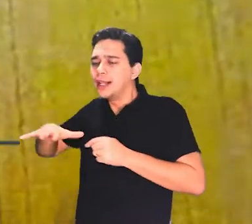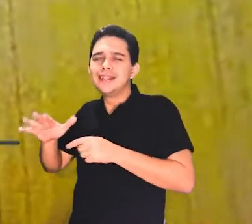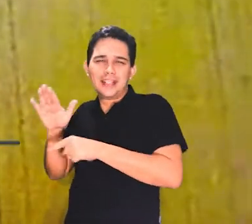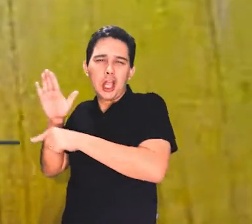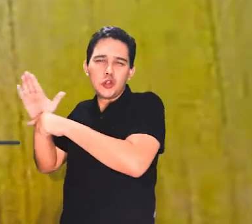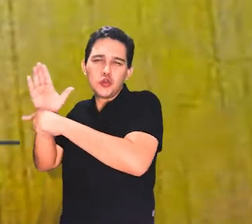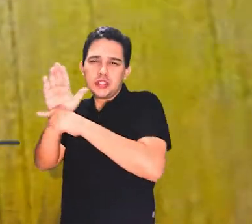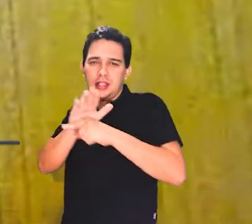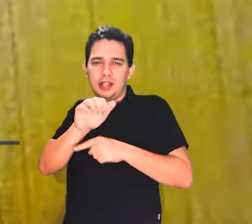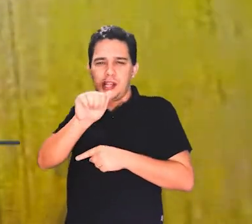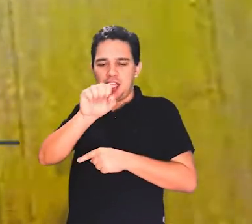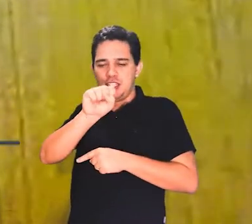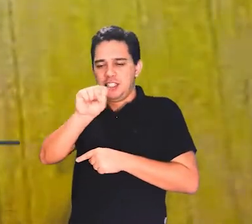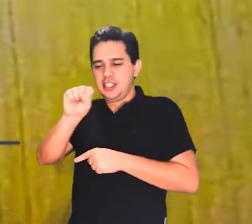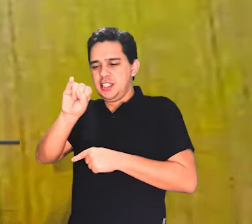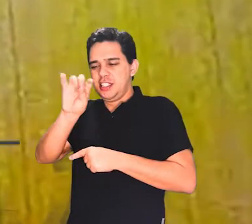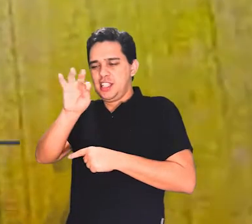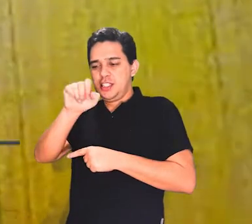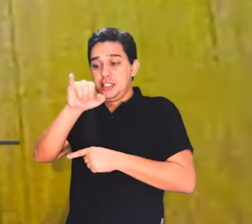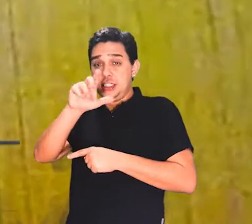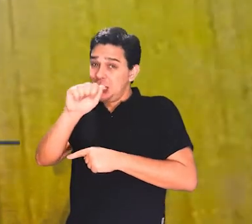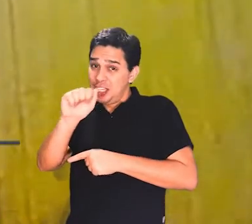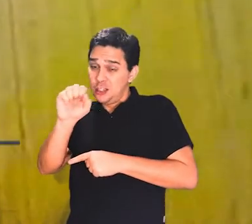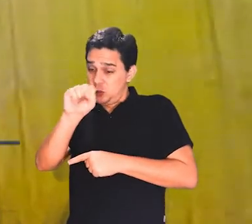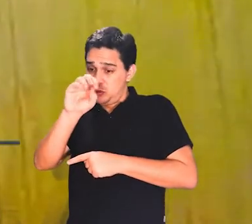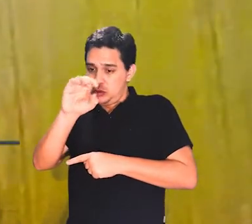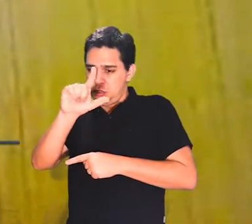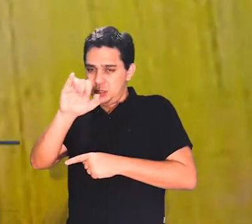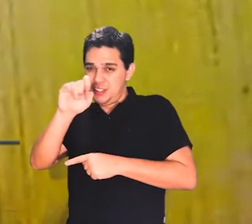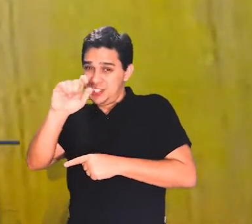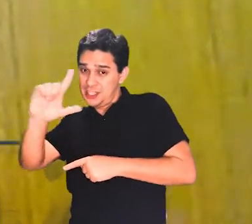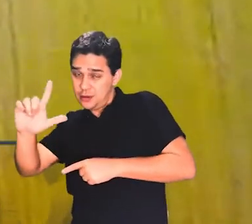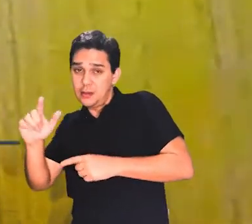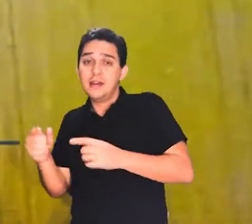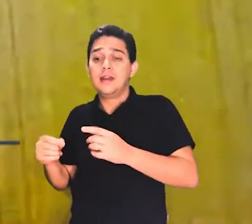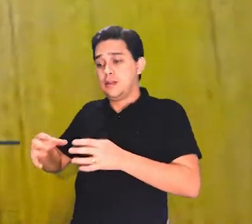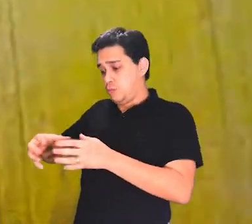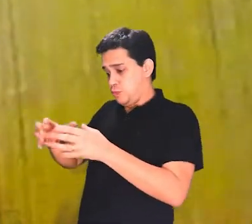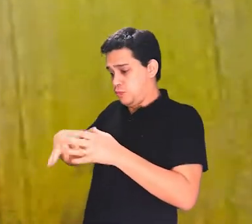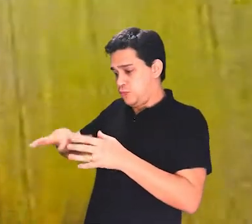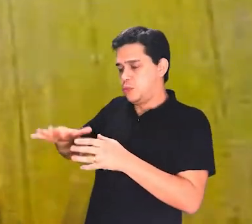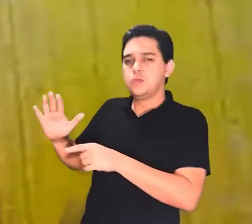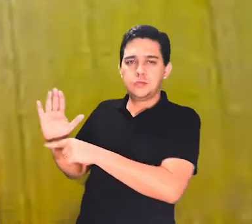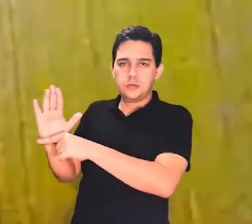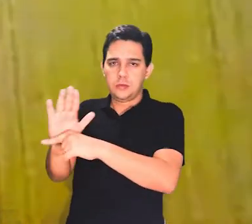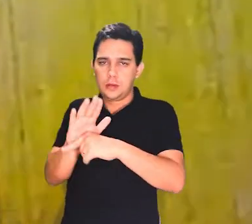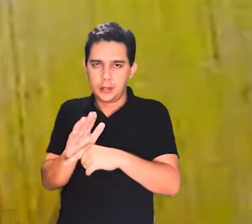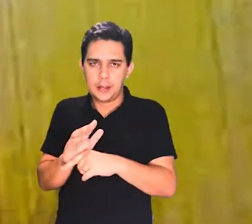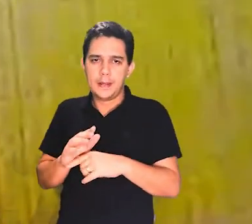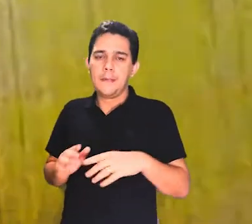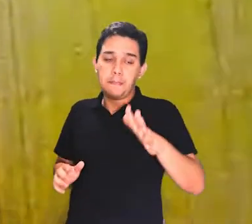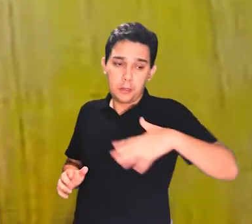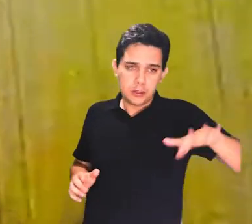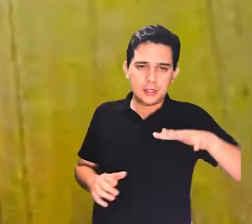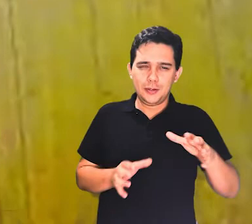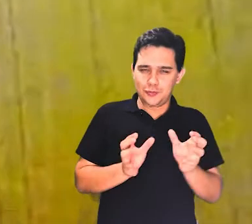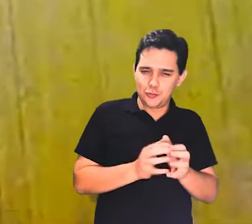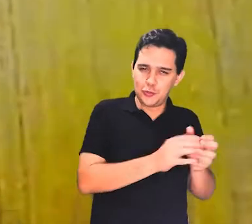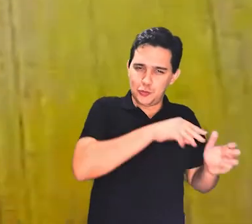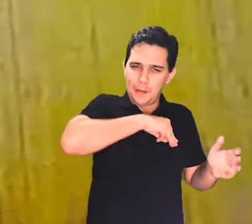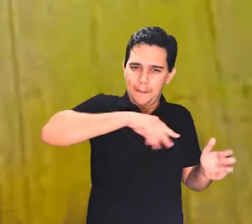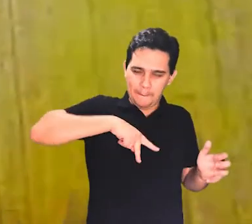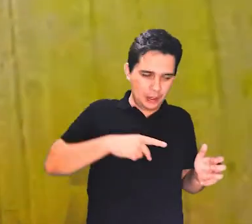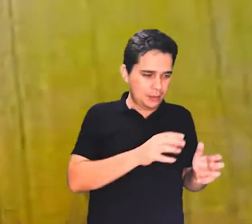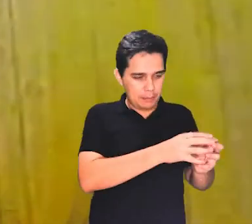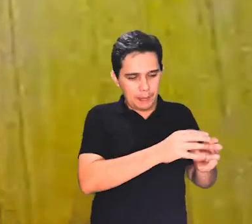um resultado efetivo, nós entendemos, junto com o GAT, junto com as promotorias que já